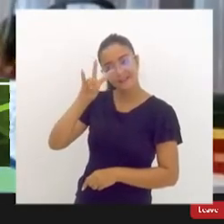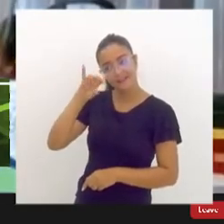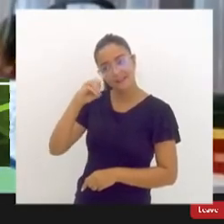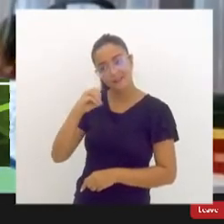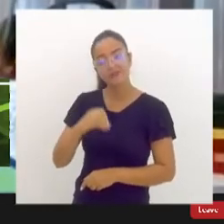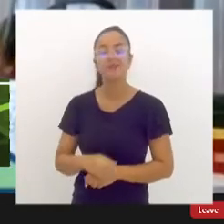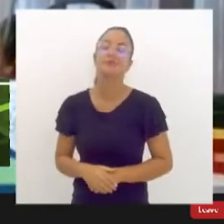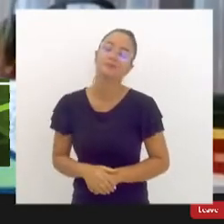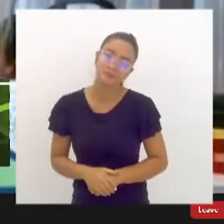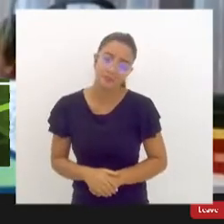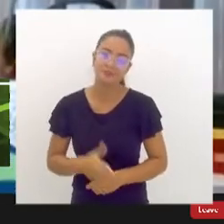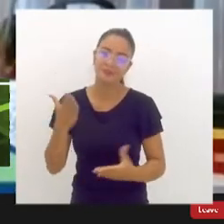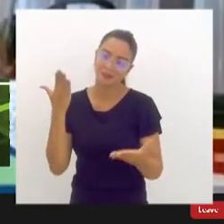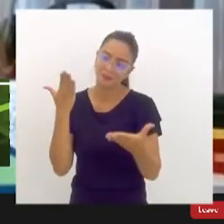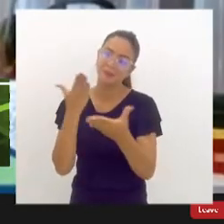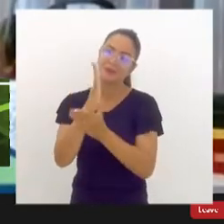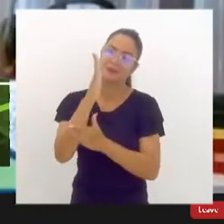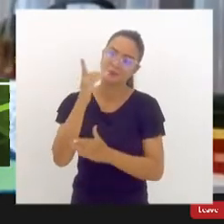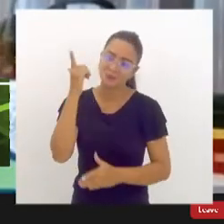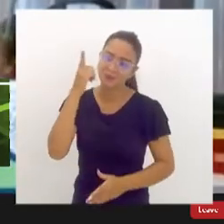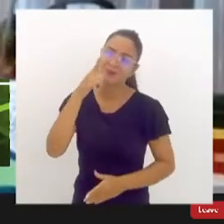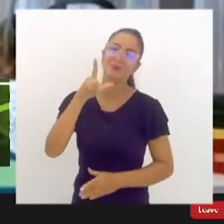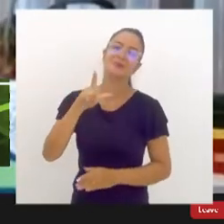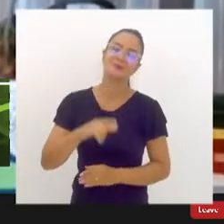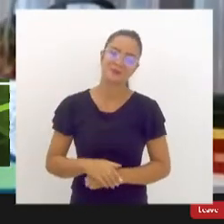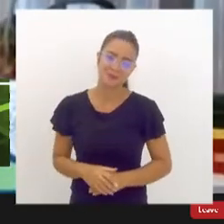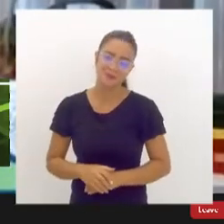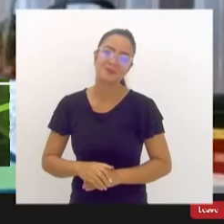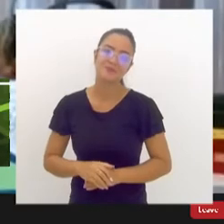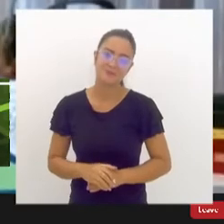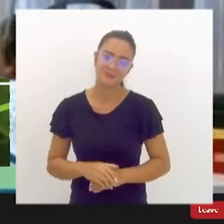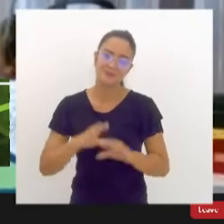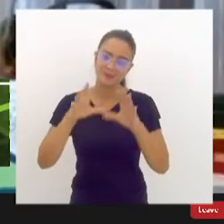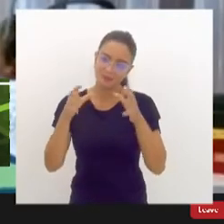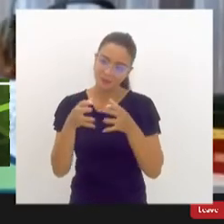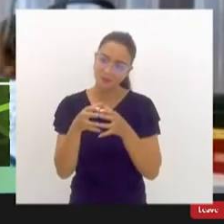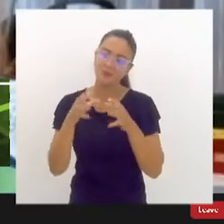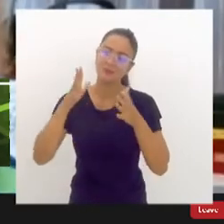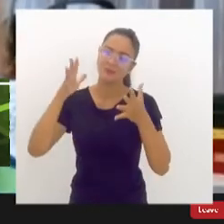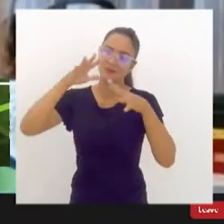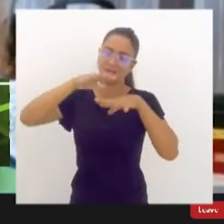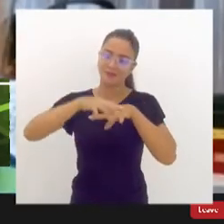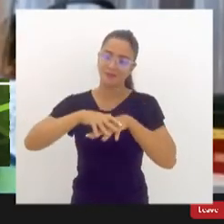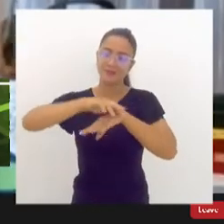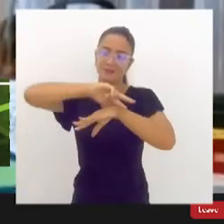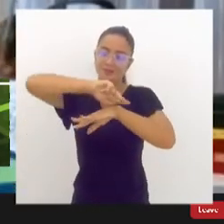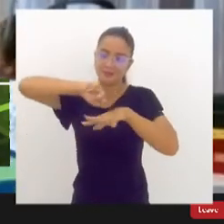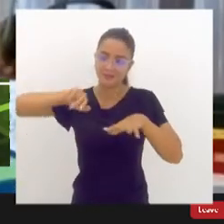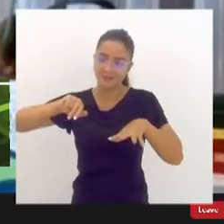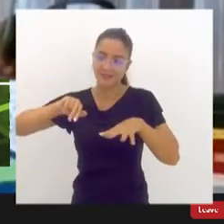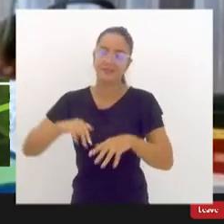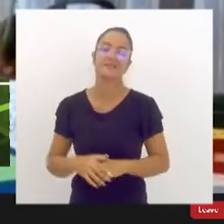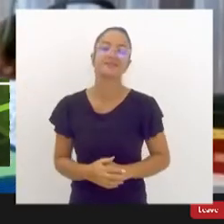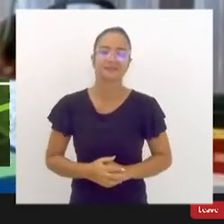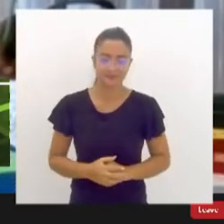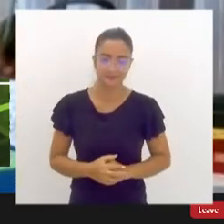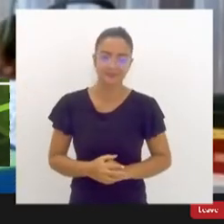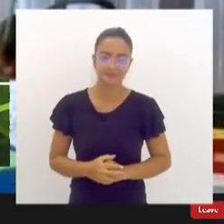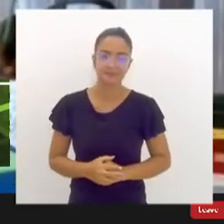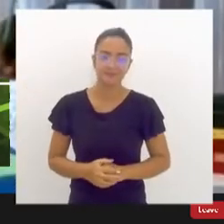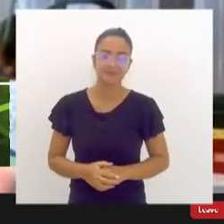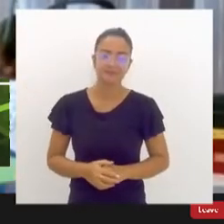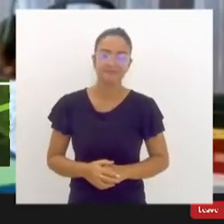foi aprovada por todos os membros da Comissão de Inclusão e Diversidade, mas ainda está